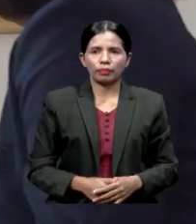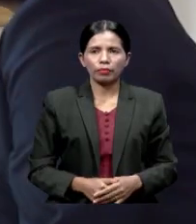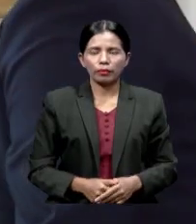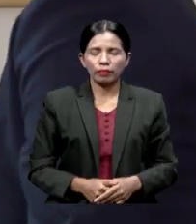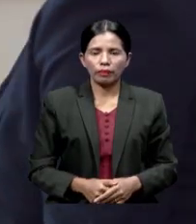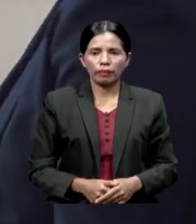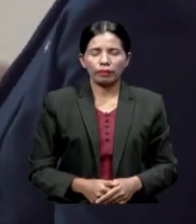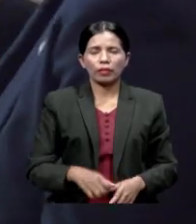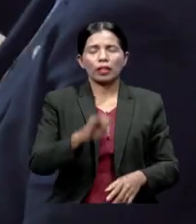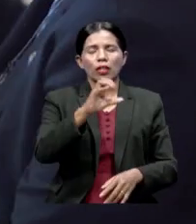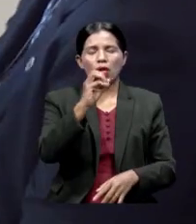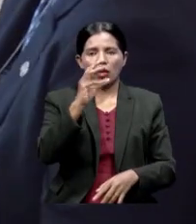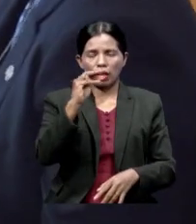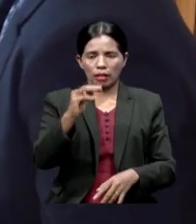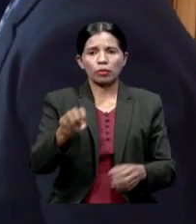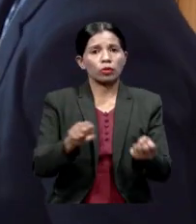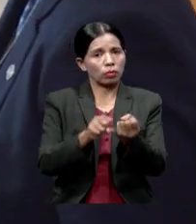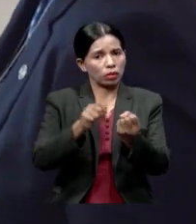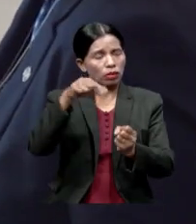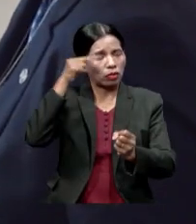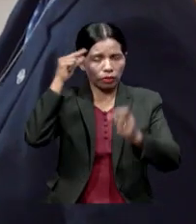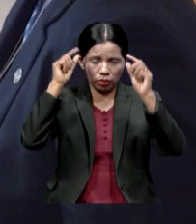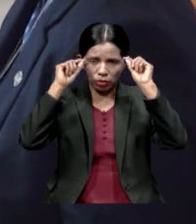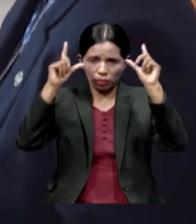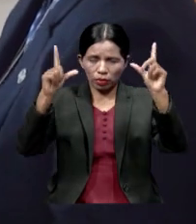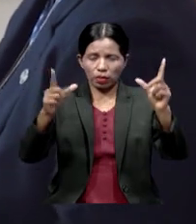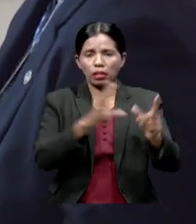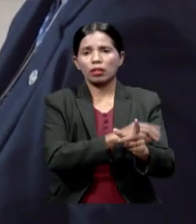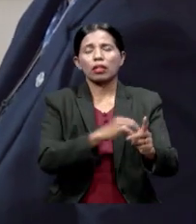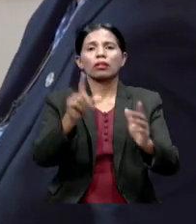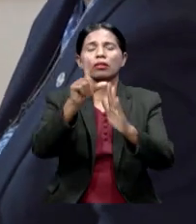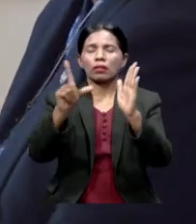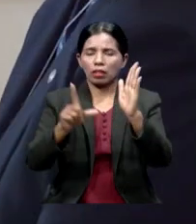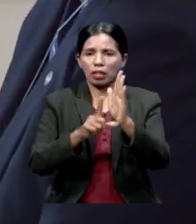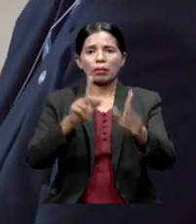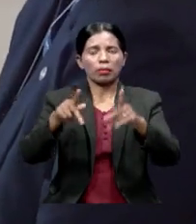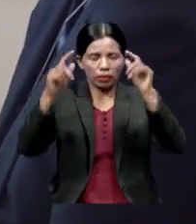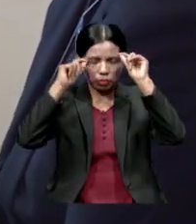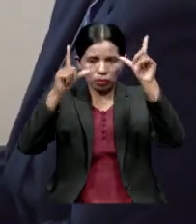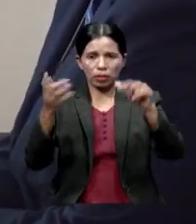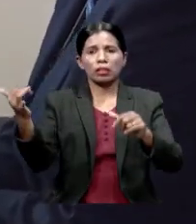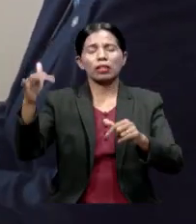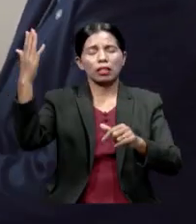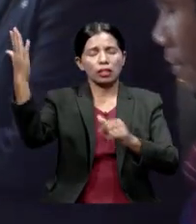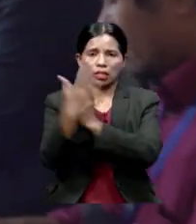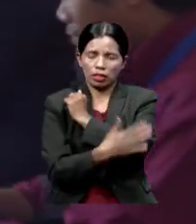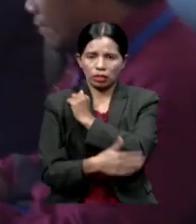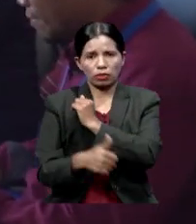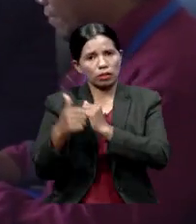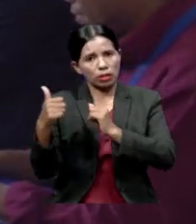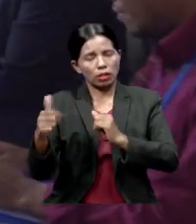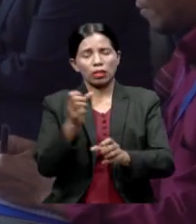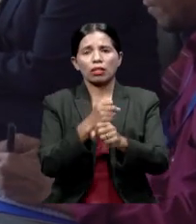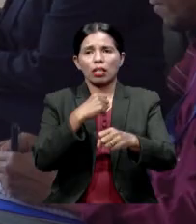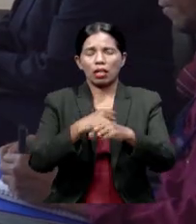Além de ne IOM mos suporta governo Timor Leste atu introduz lei ba timoroan sira iha rai liur no mos encoraja halo